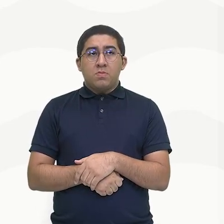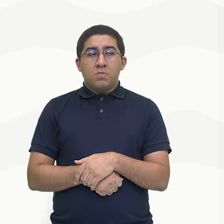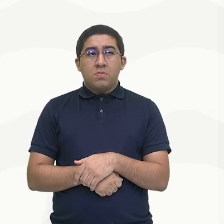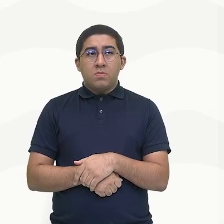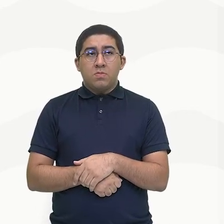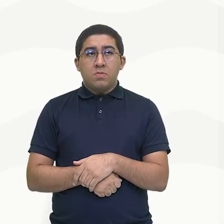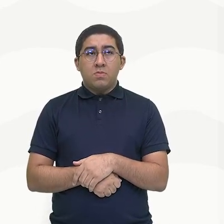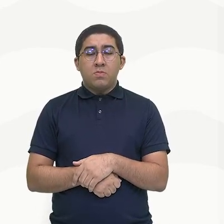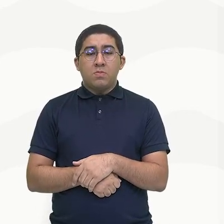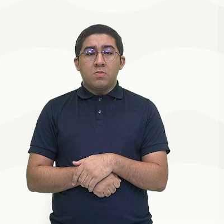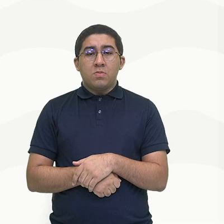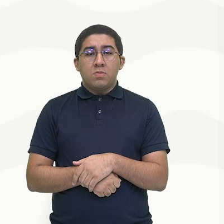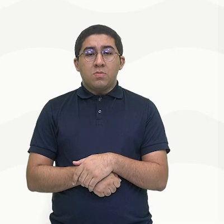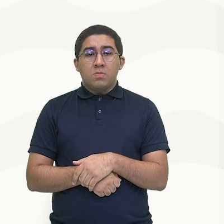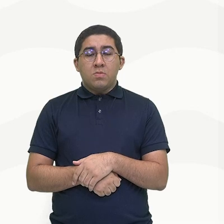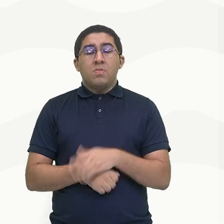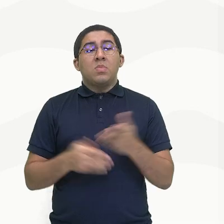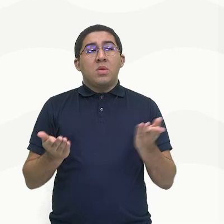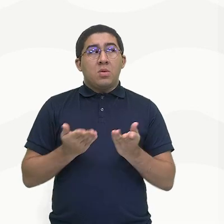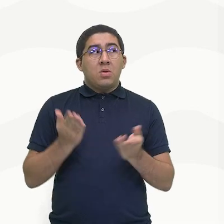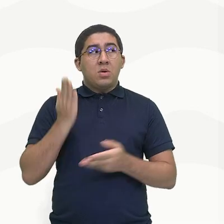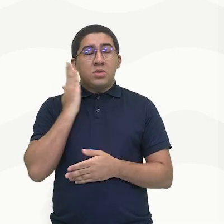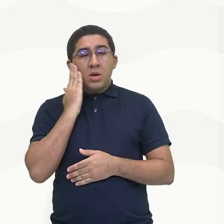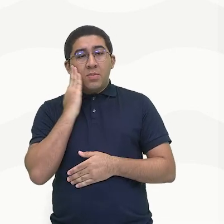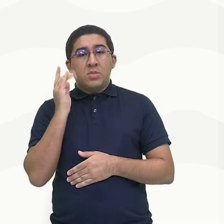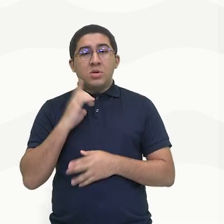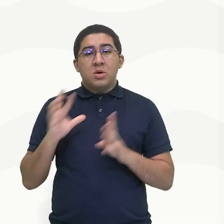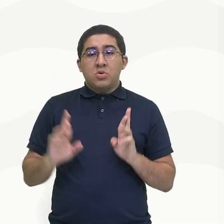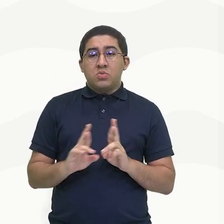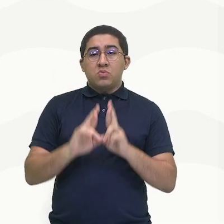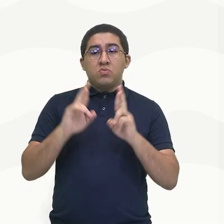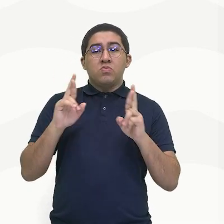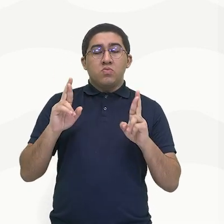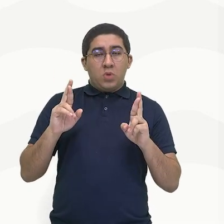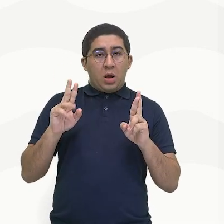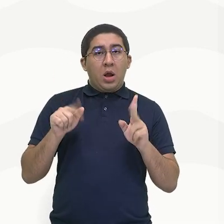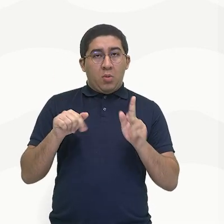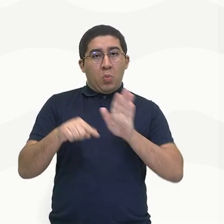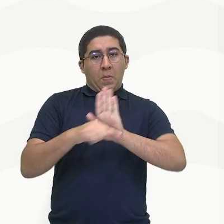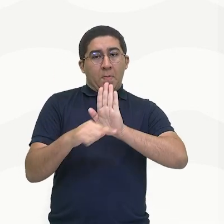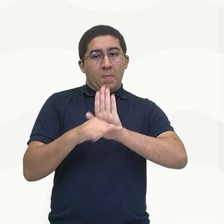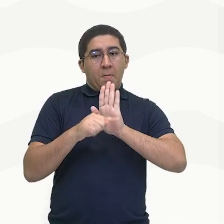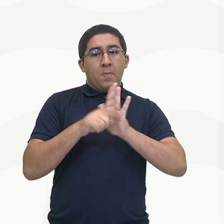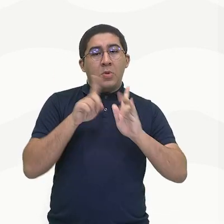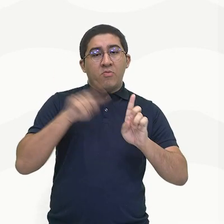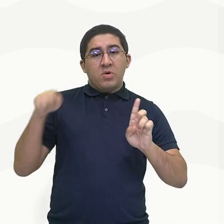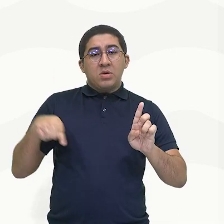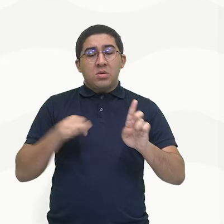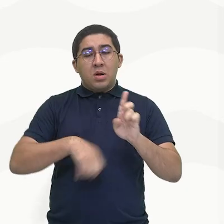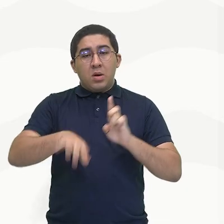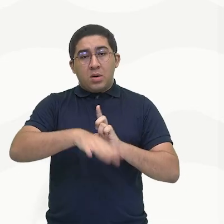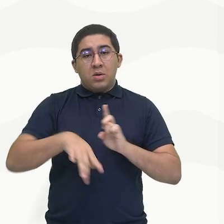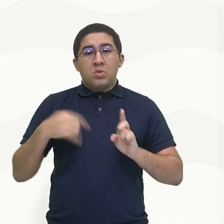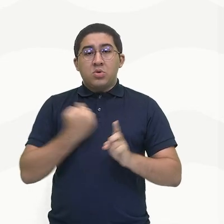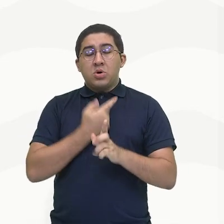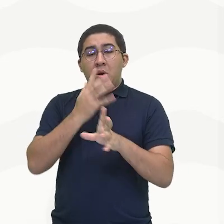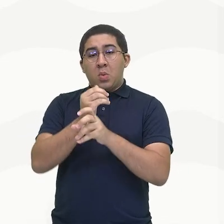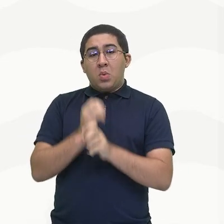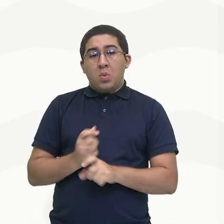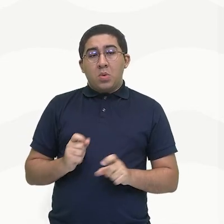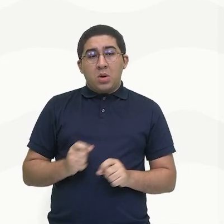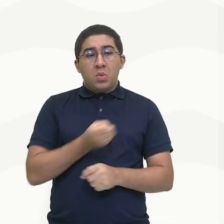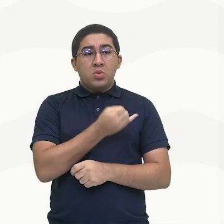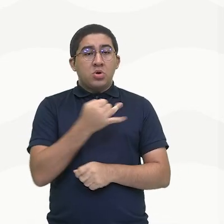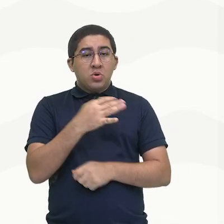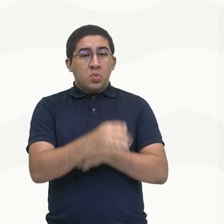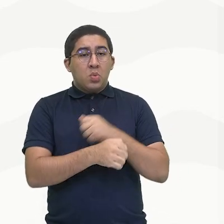Agora que nós temos a diferença da variação da área desmatada, a gente vai calcular a variação dos